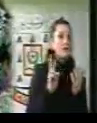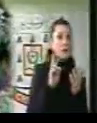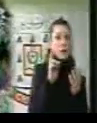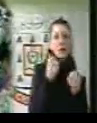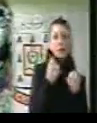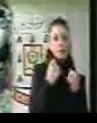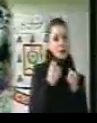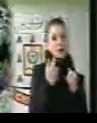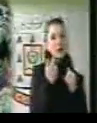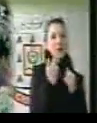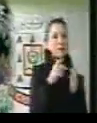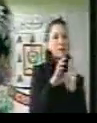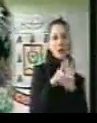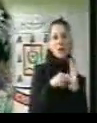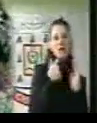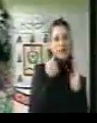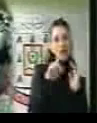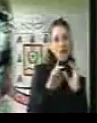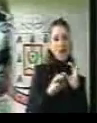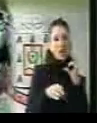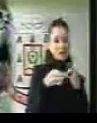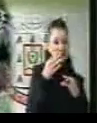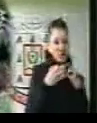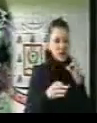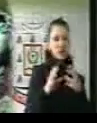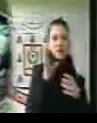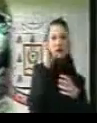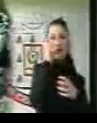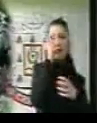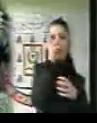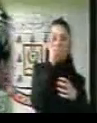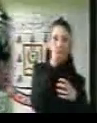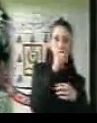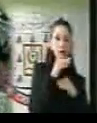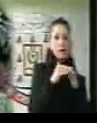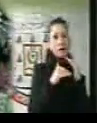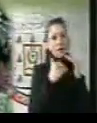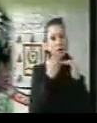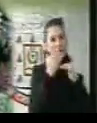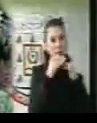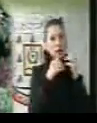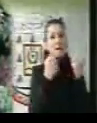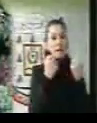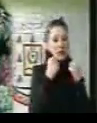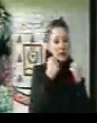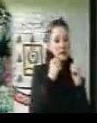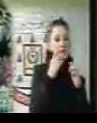questão judicial e aí a demora da conclusão da obra. Então, se há alguma coisa nessa linha